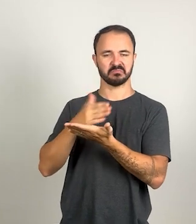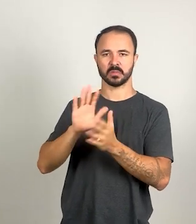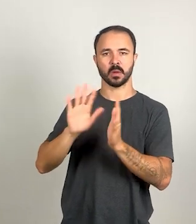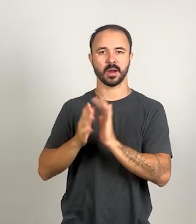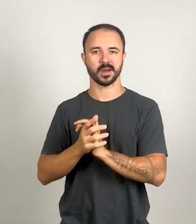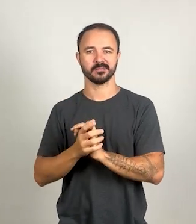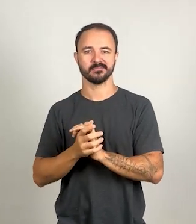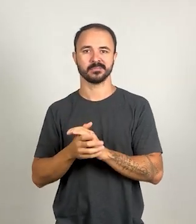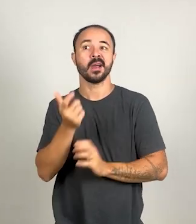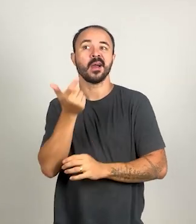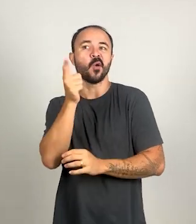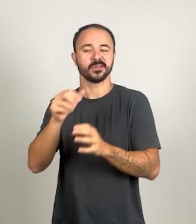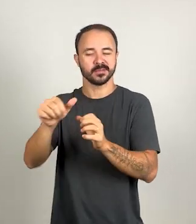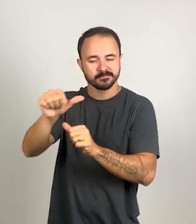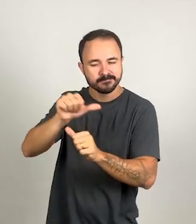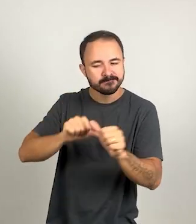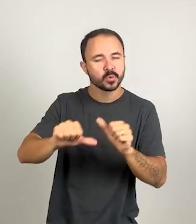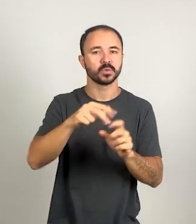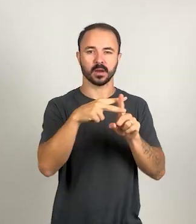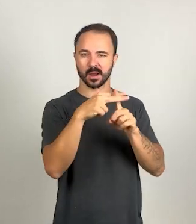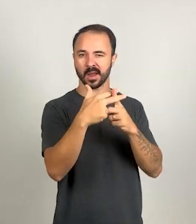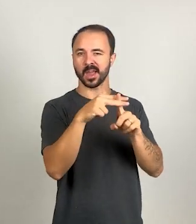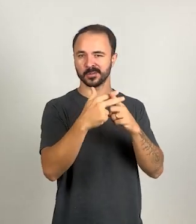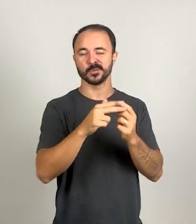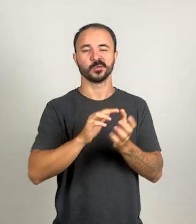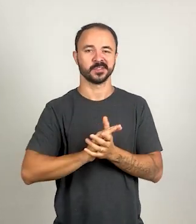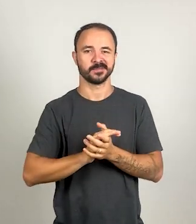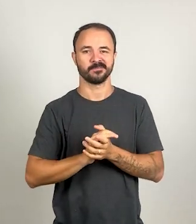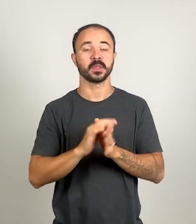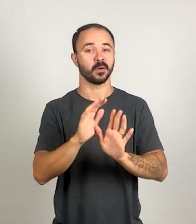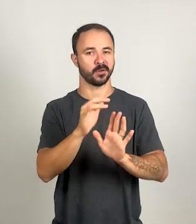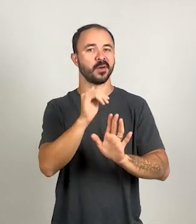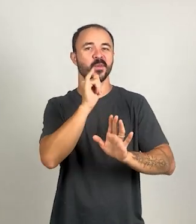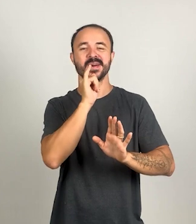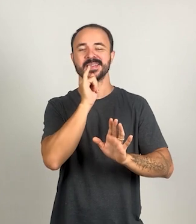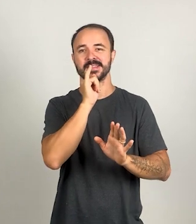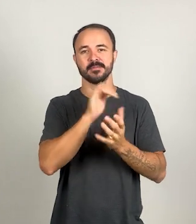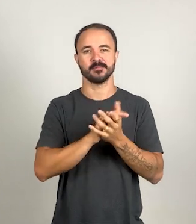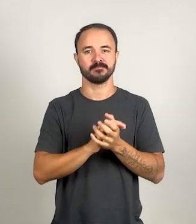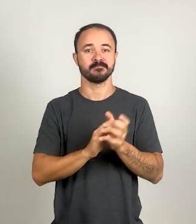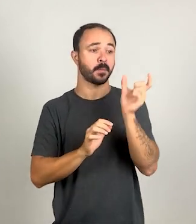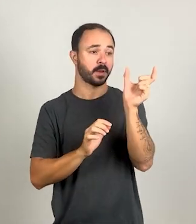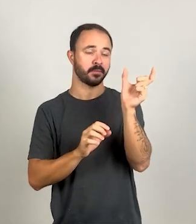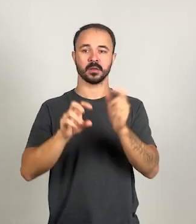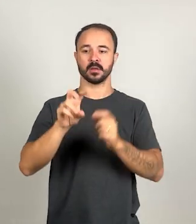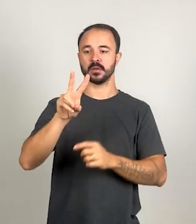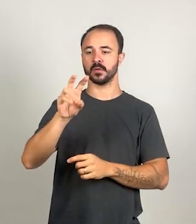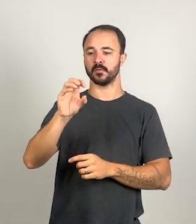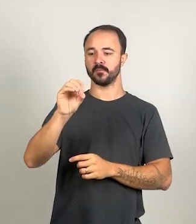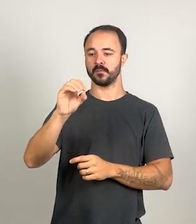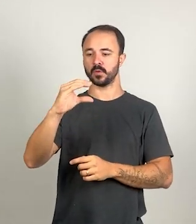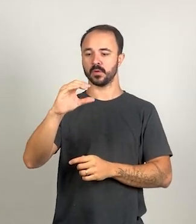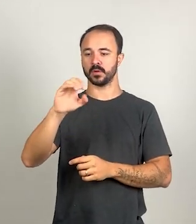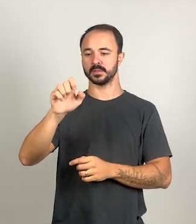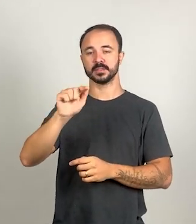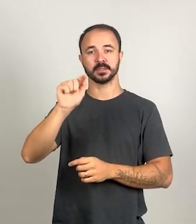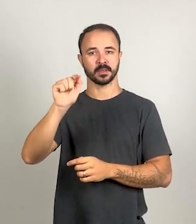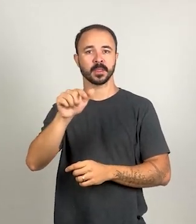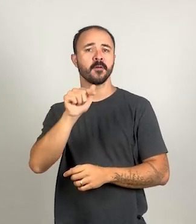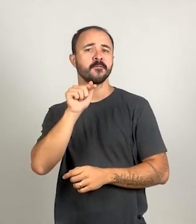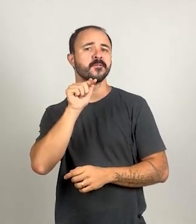transformaram com a ação do tempo um belo exemplo da língua portuguesa é a palavra você no português